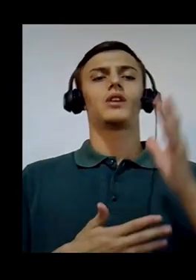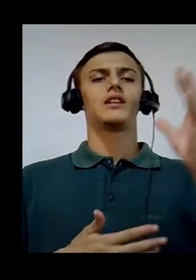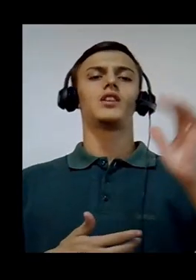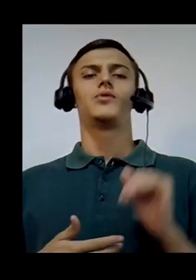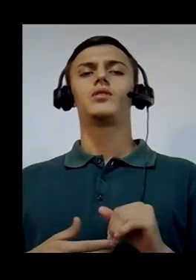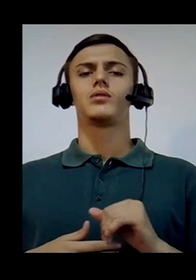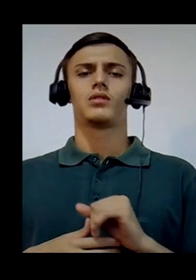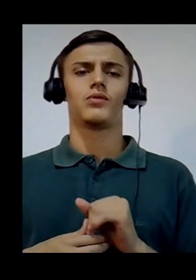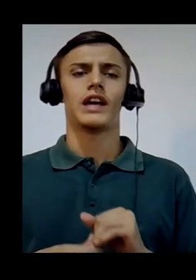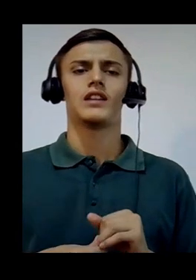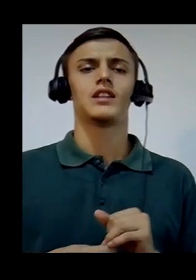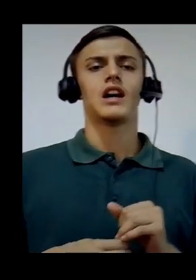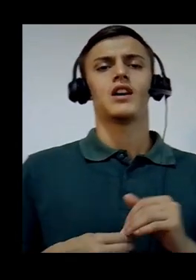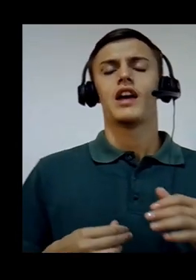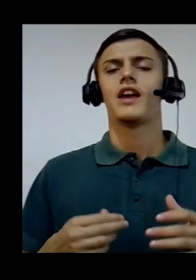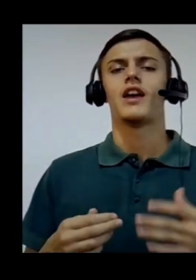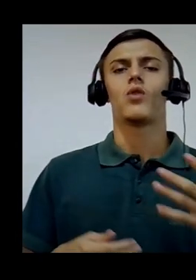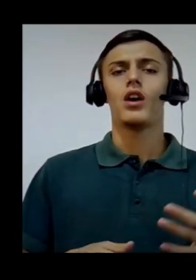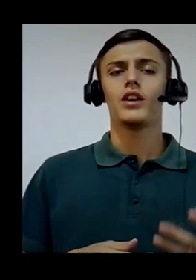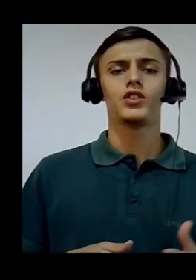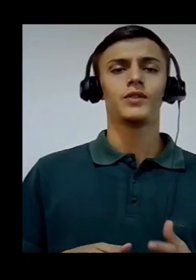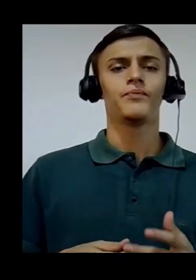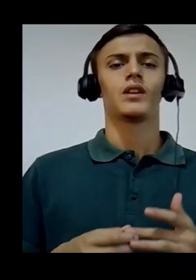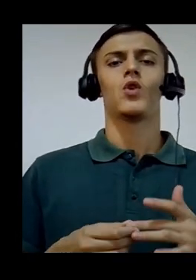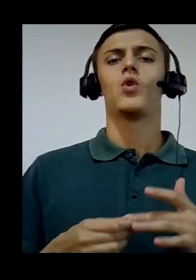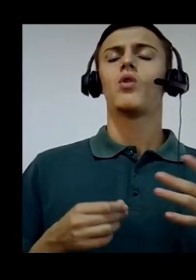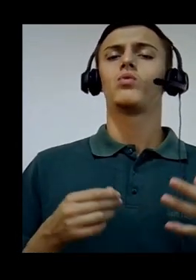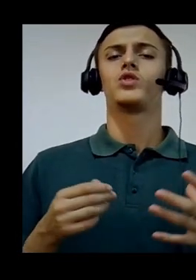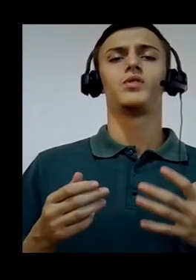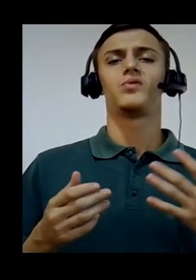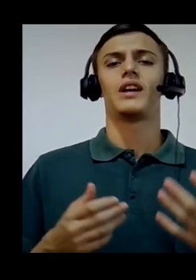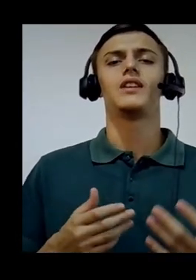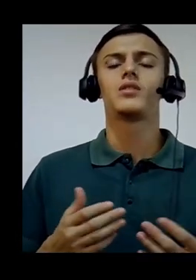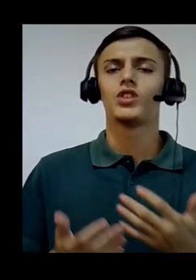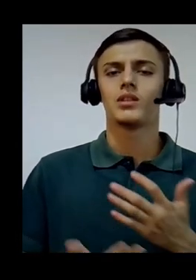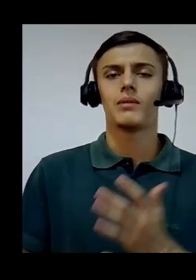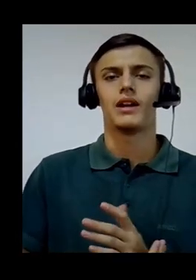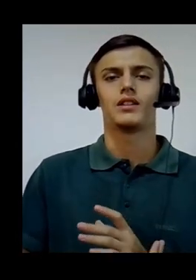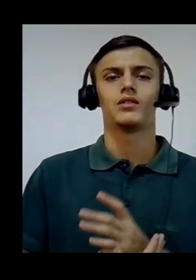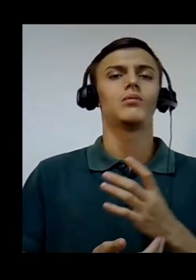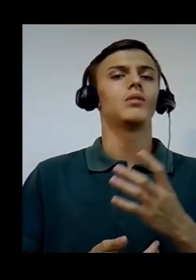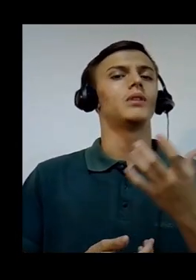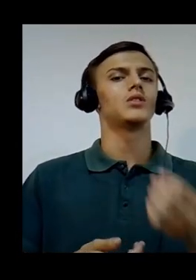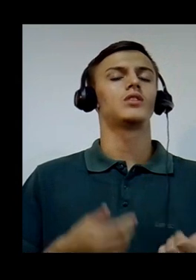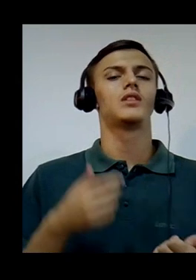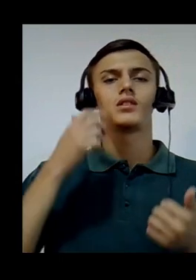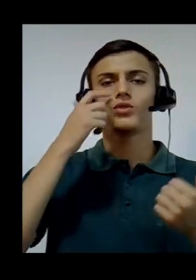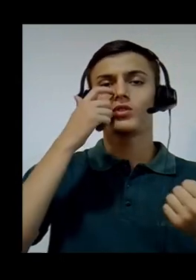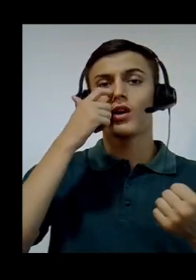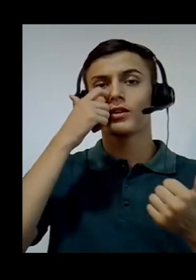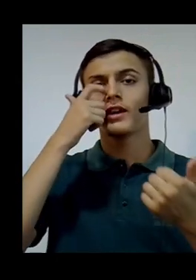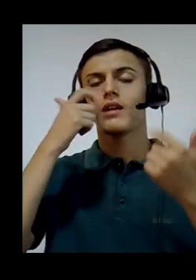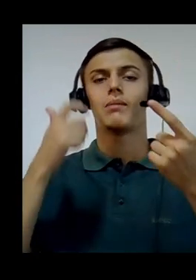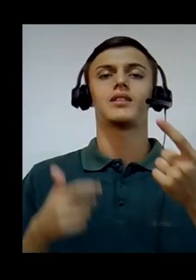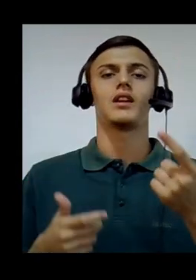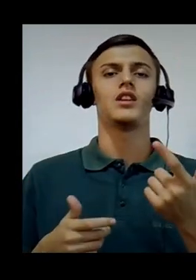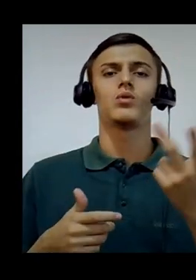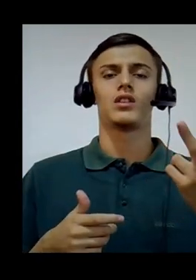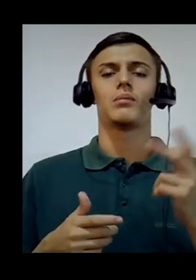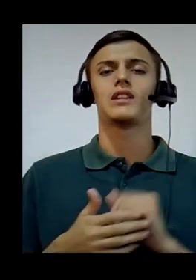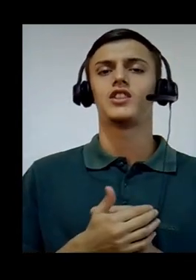Trabalha quente é qualquer serviço que vai realizar corte ou algum tipo de faísca ou chama aberta. Normalmente a utilização de